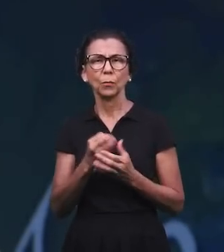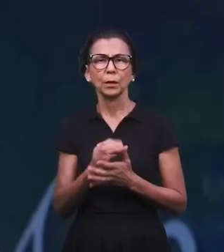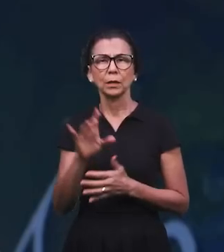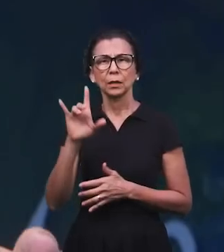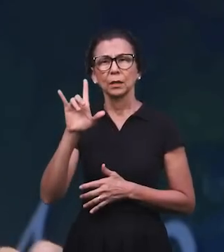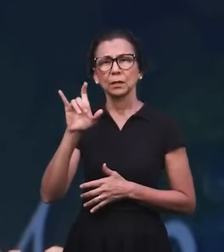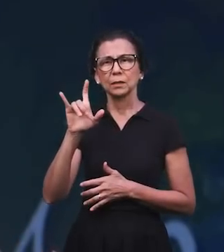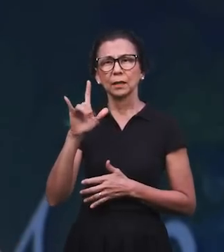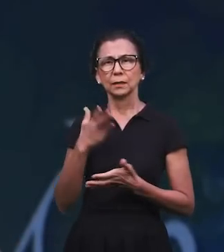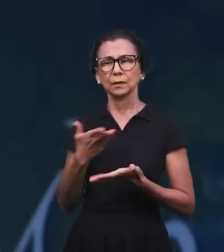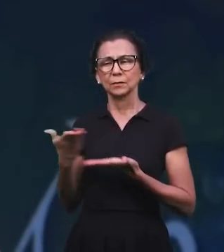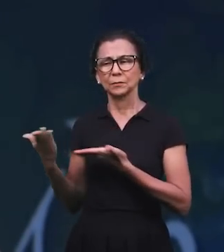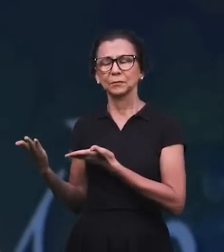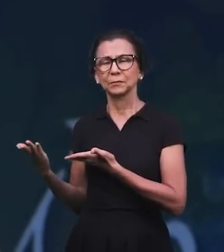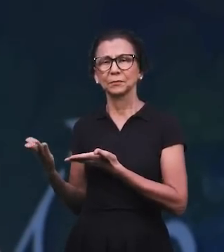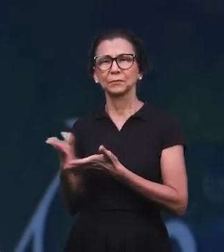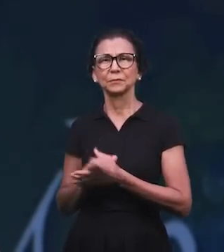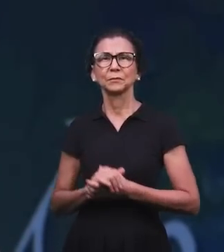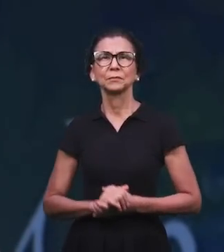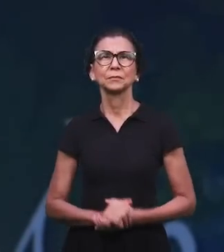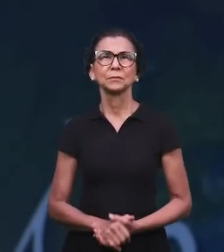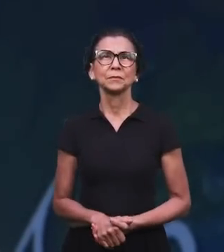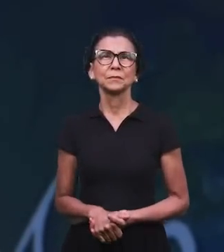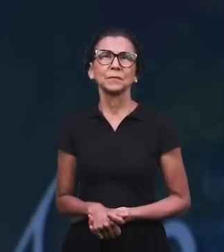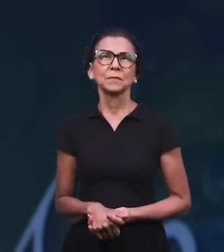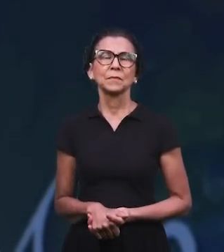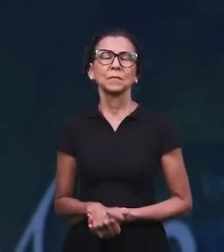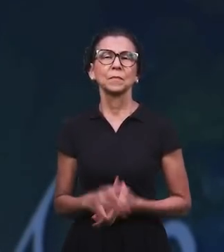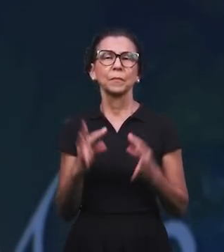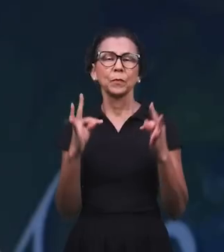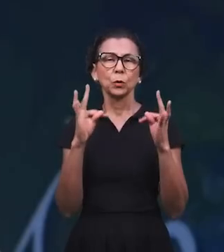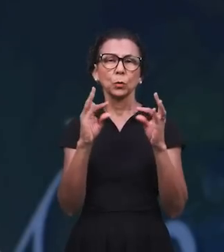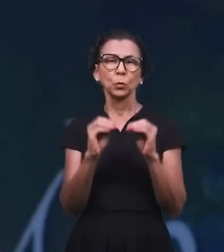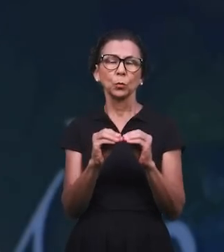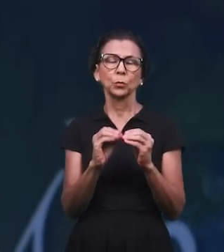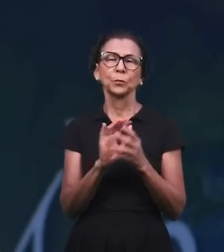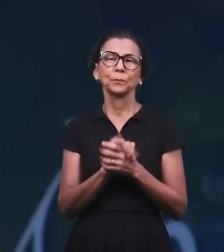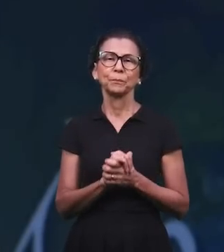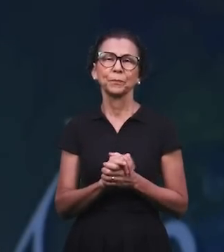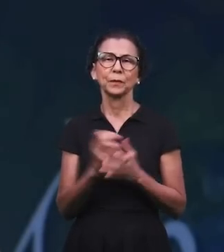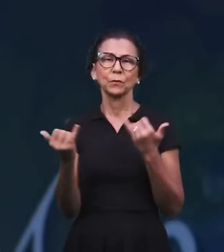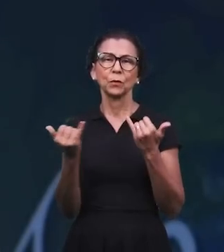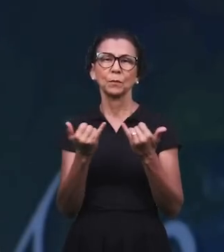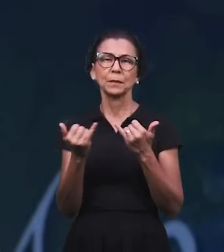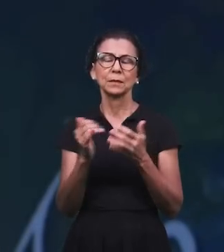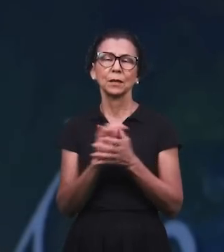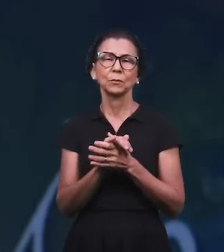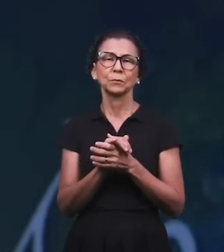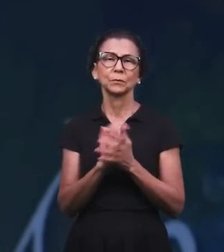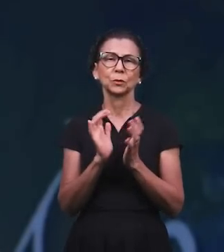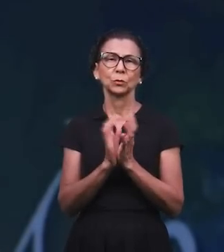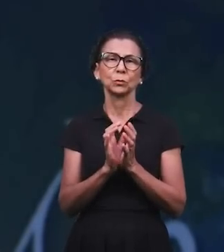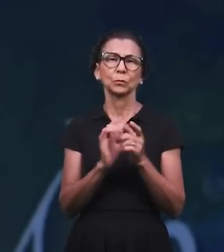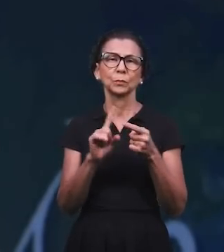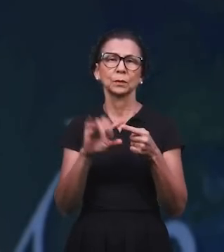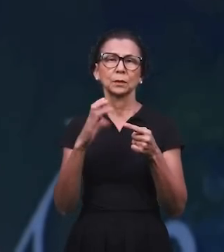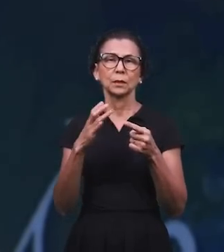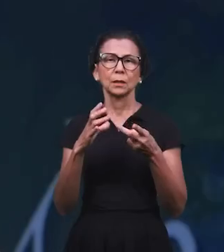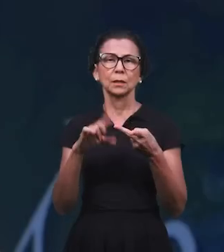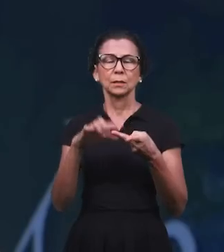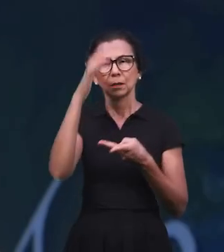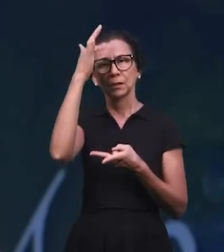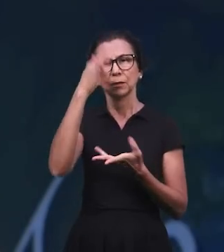Instagram, ICM_Grupo Ciência e Fé. Lá tem toda a informação sobre o grupo, mas principalmente acessar os canais da Igreja Cristã